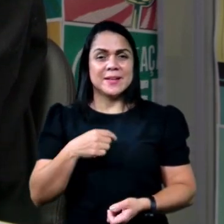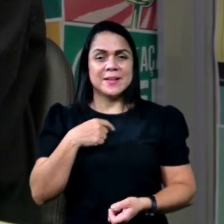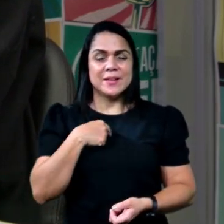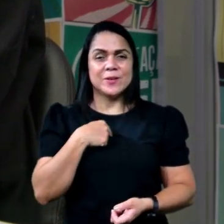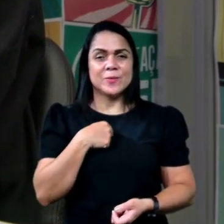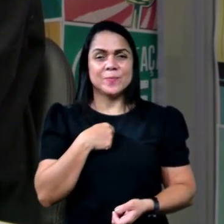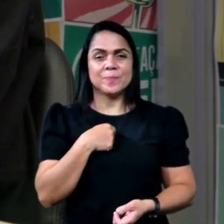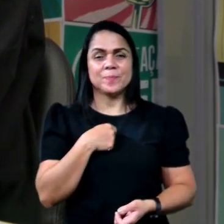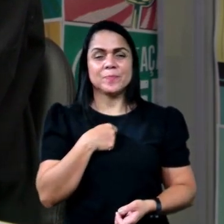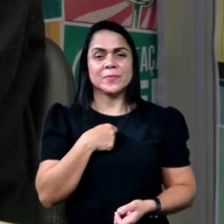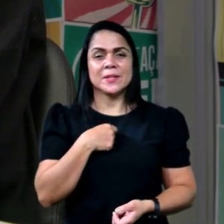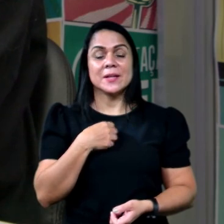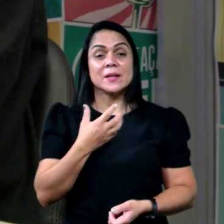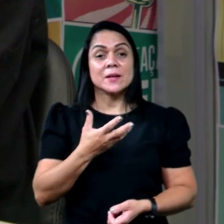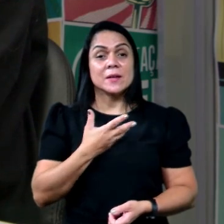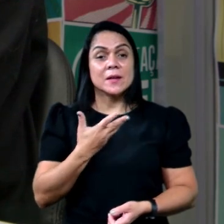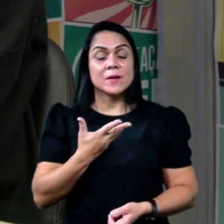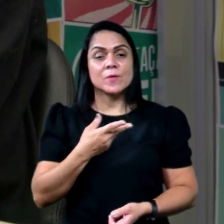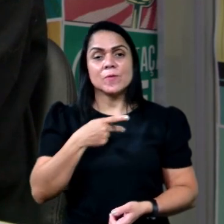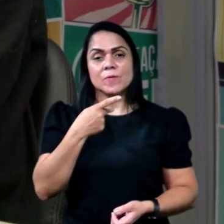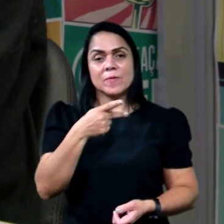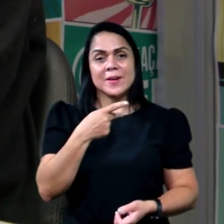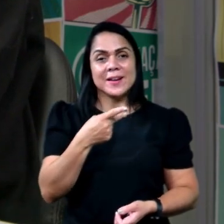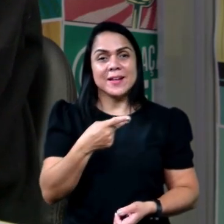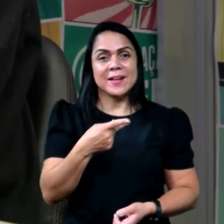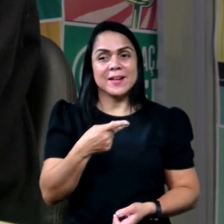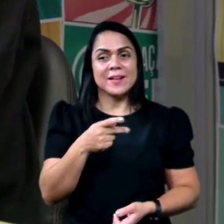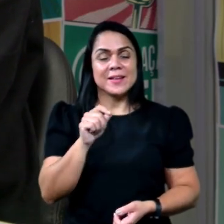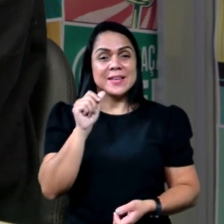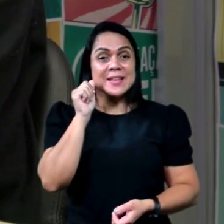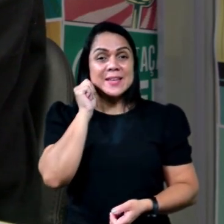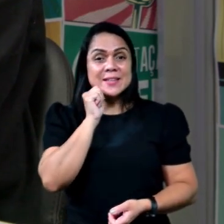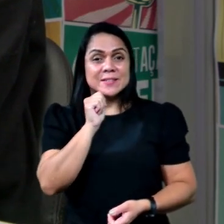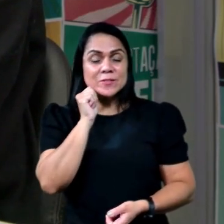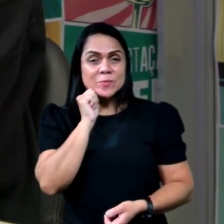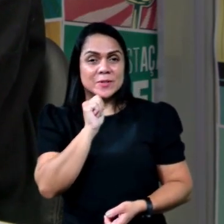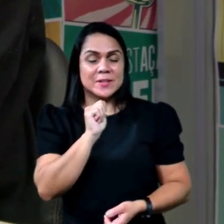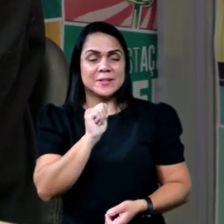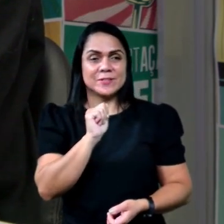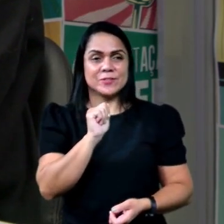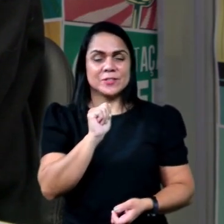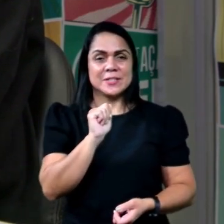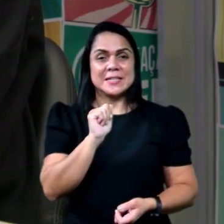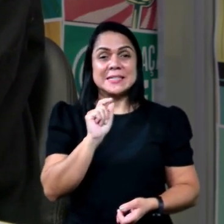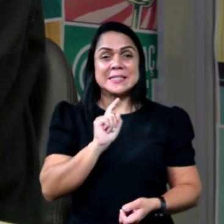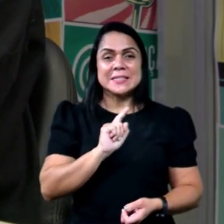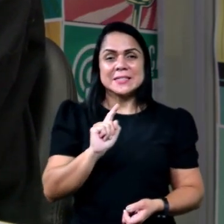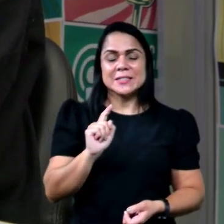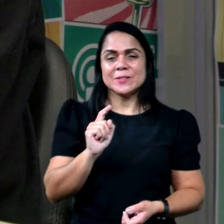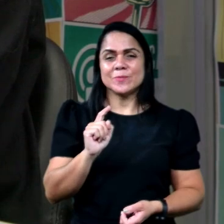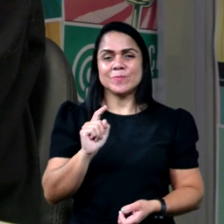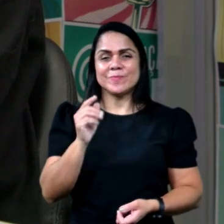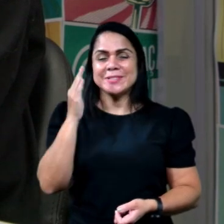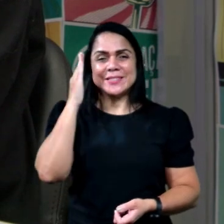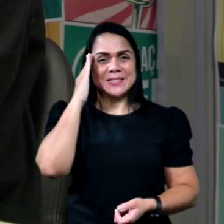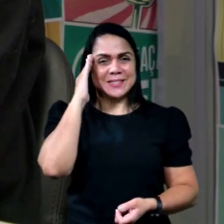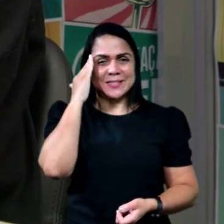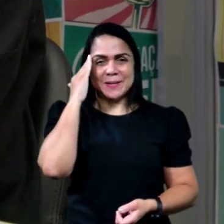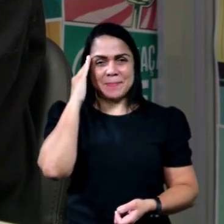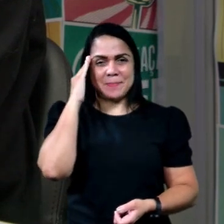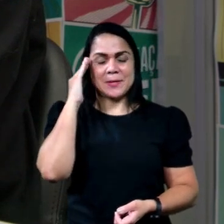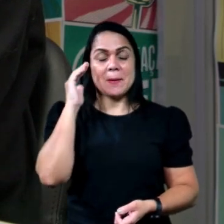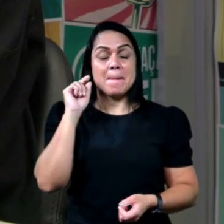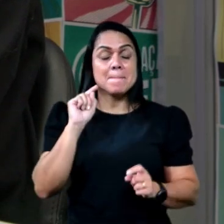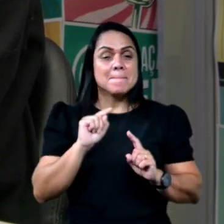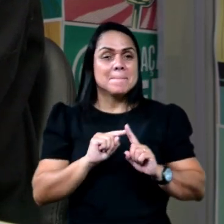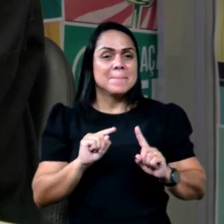vai falar essas mulheres não sabem nada e eu vim aqui para ensinar. Porque, na verdade, elas sabem muito. A